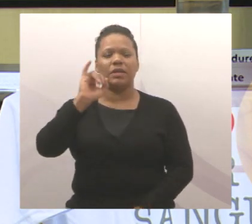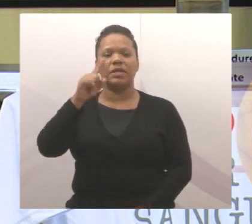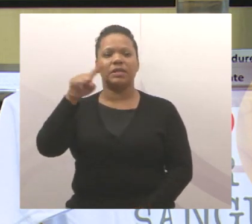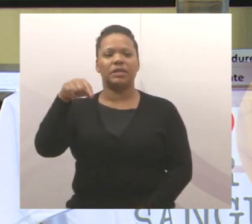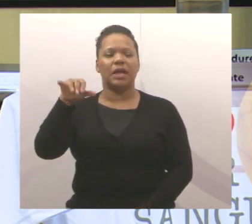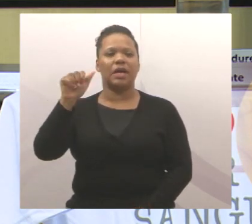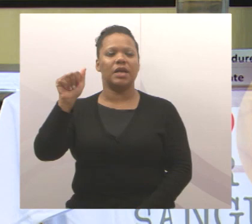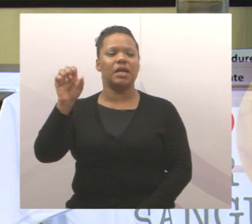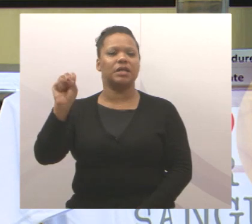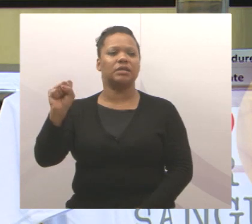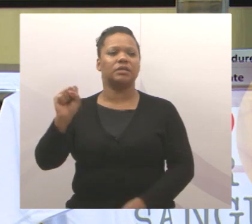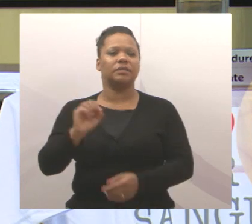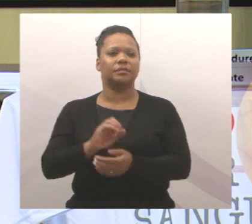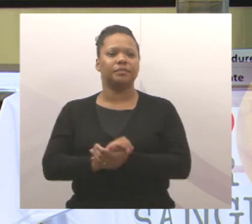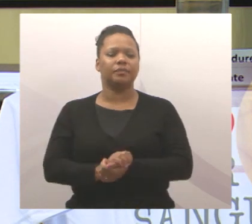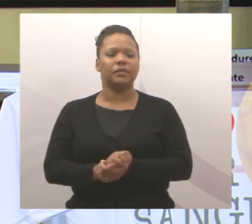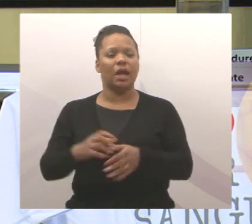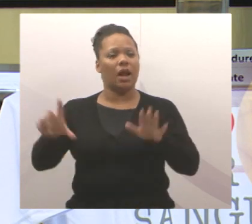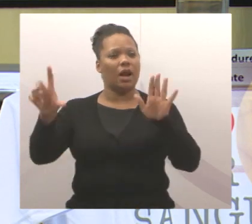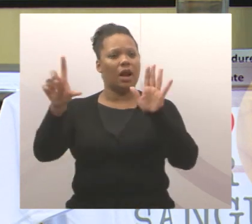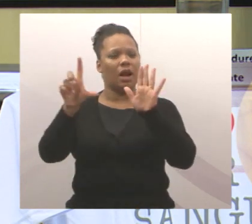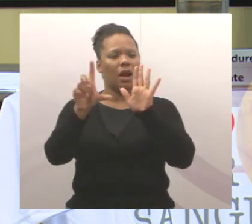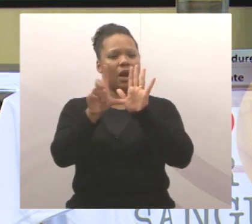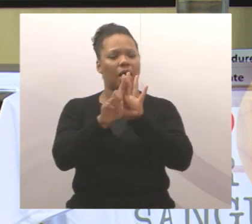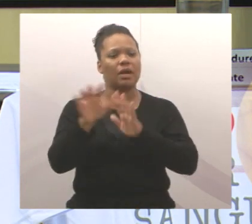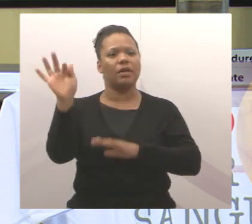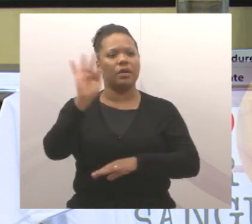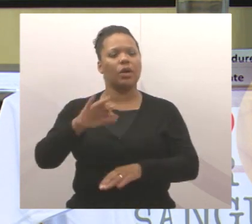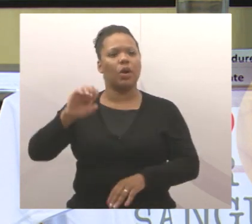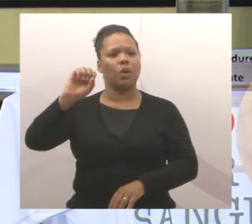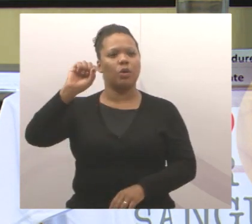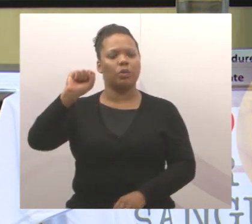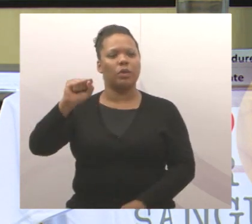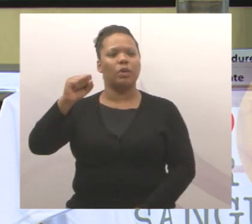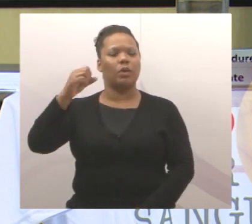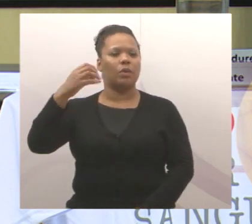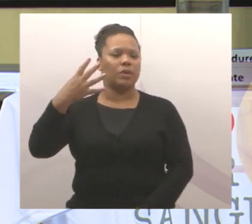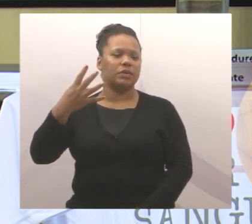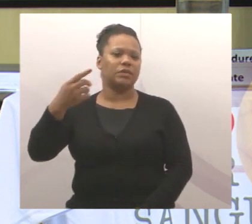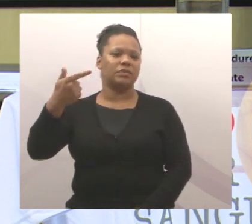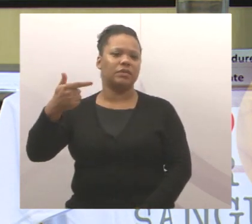37, parágrafo 4º, Lei Federal